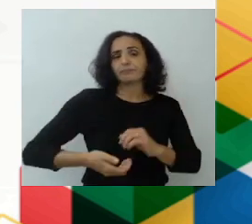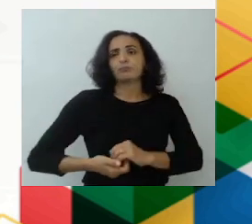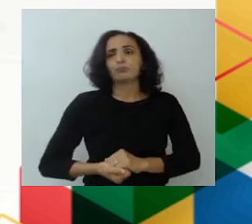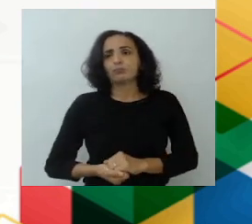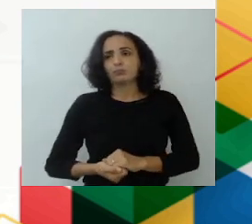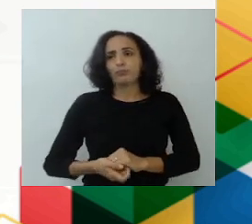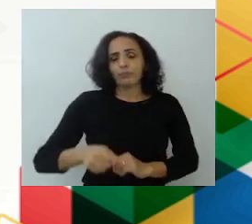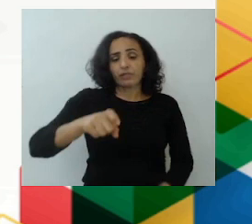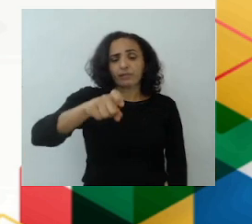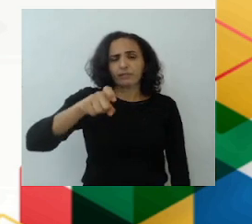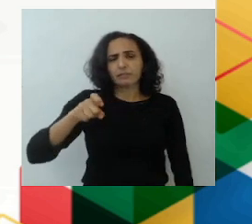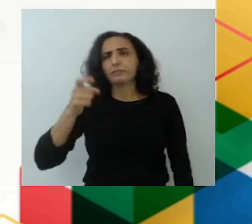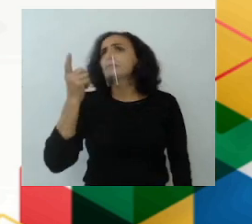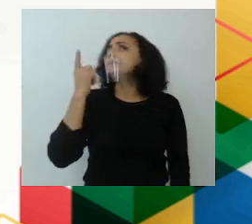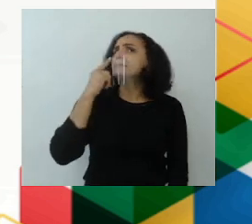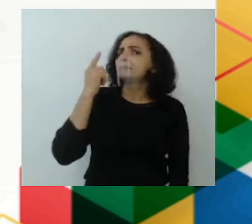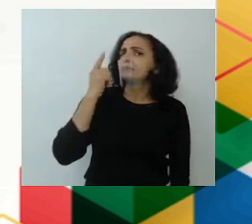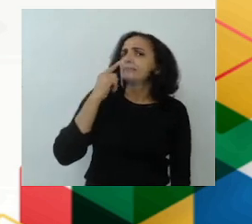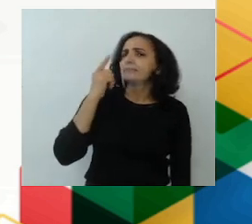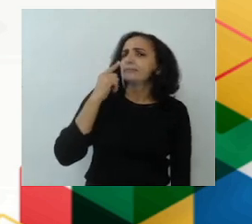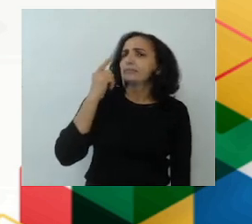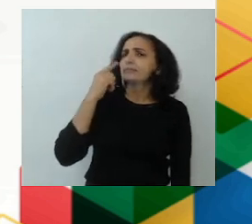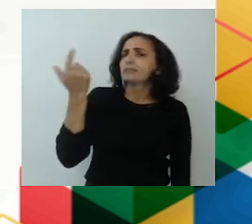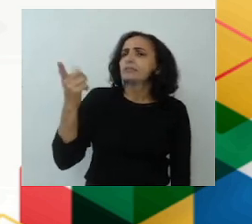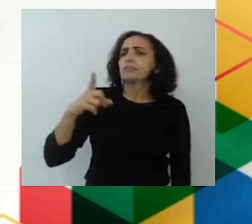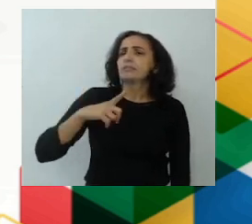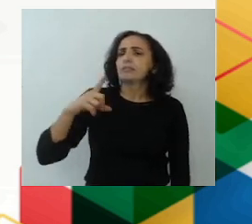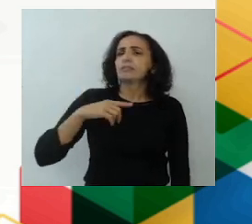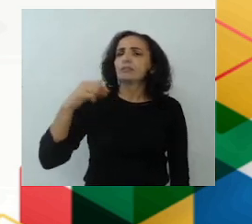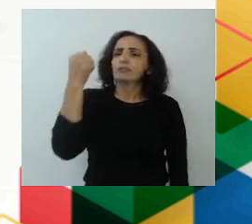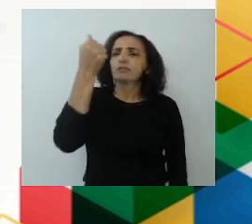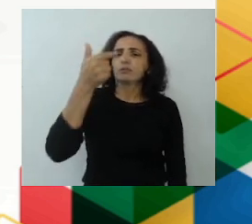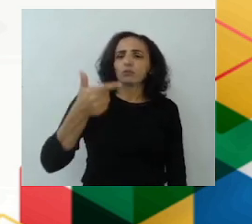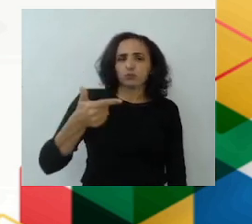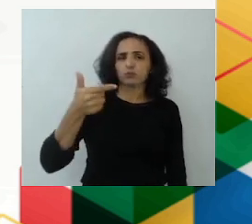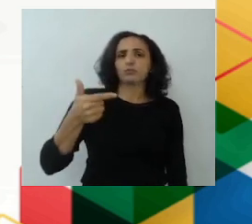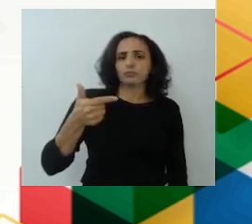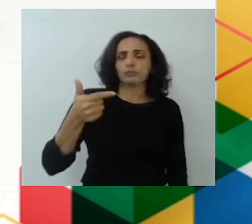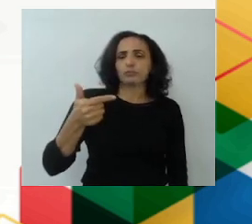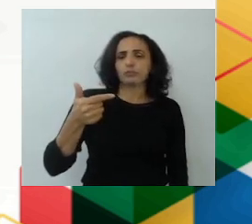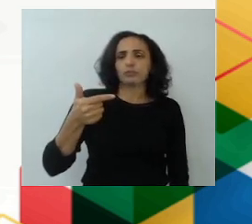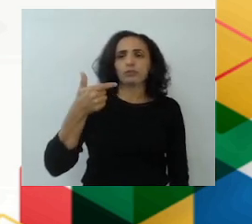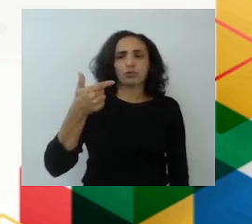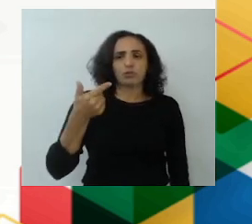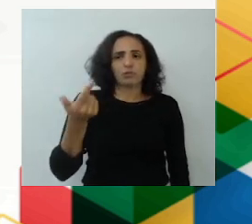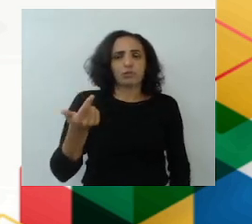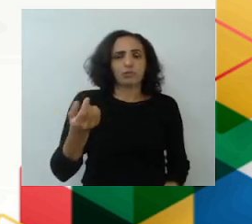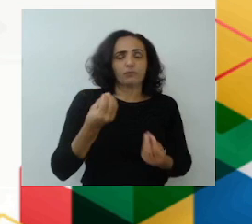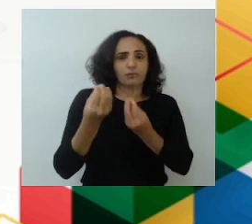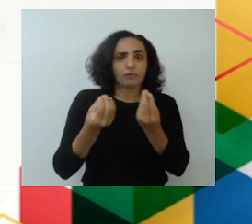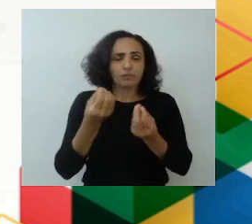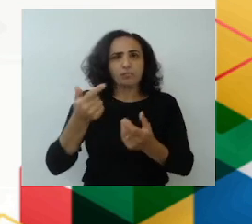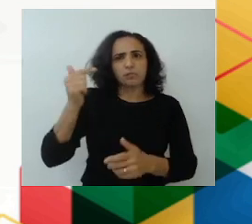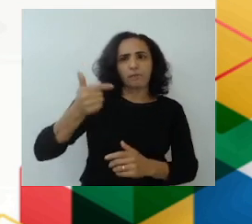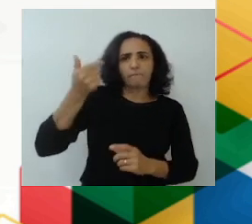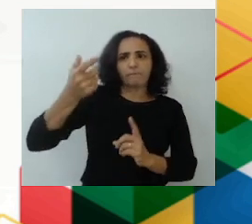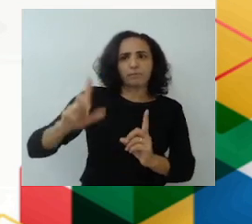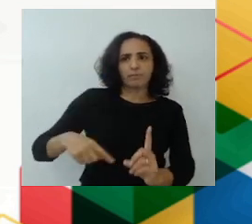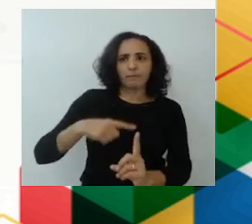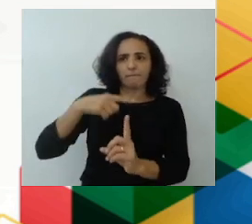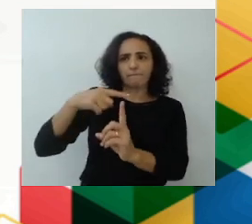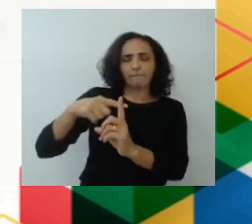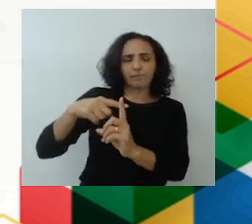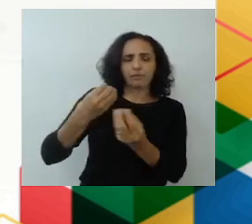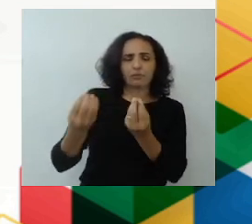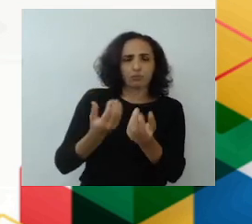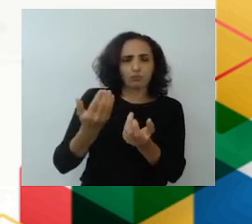x, repare que ele tem um expoente 2 aqui, né? Por isso que a gente chama de função quadrática ou função do segundo grau.